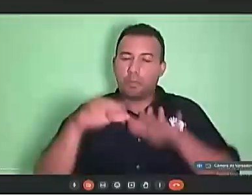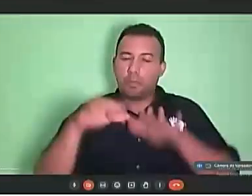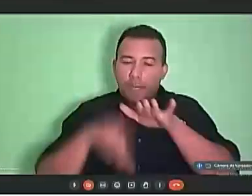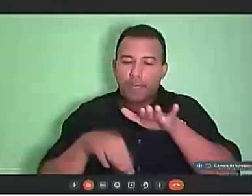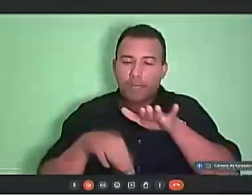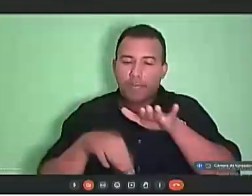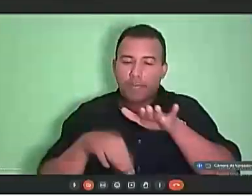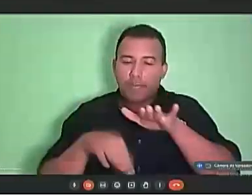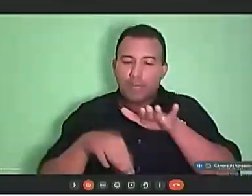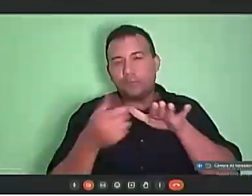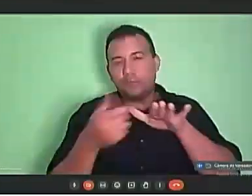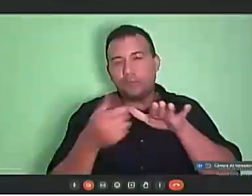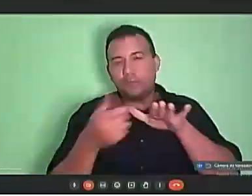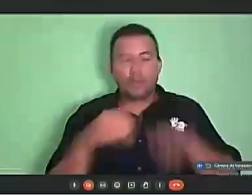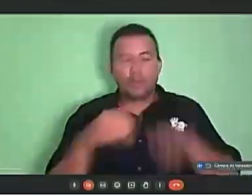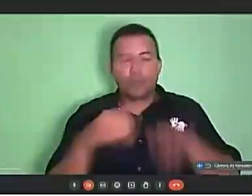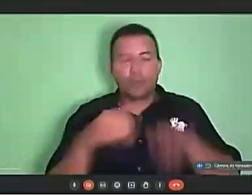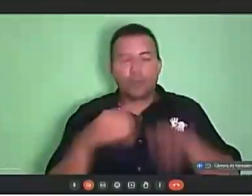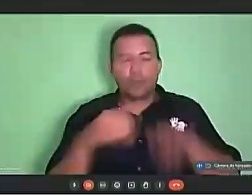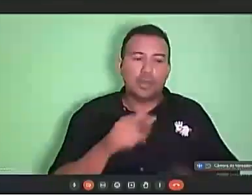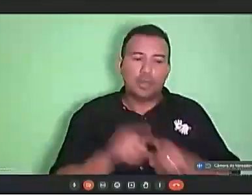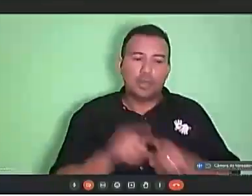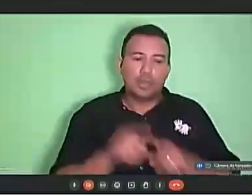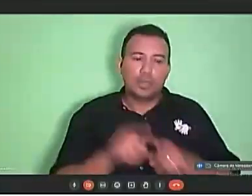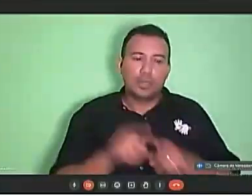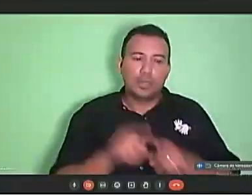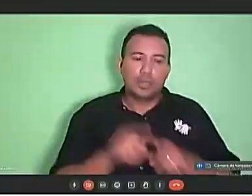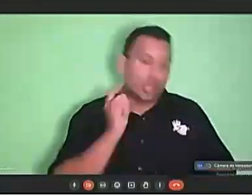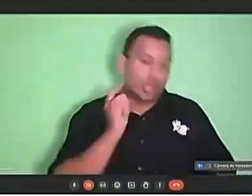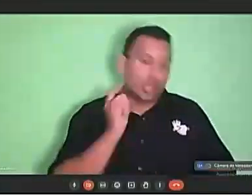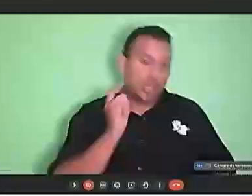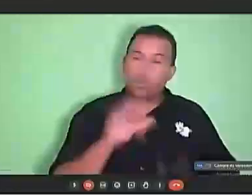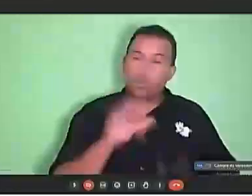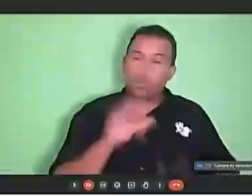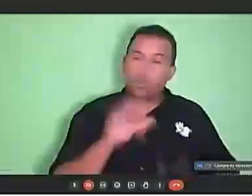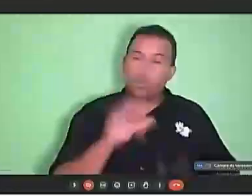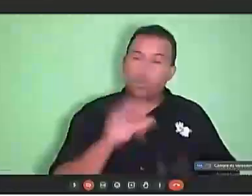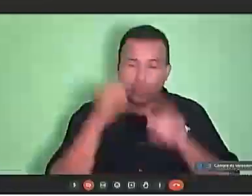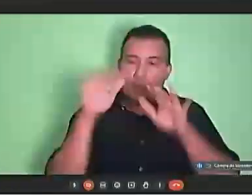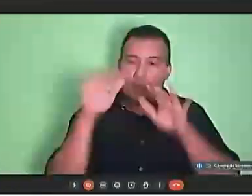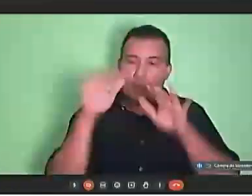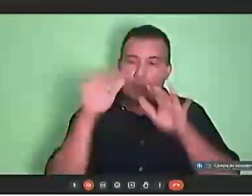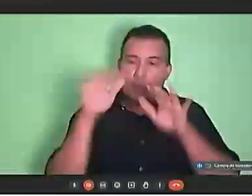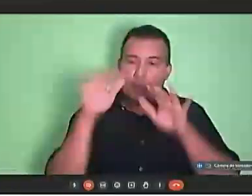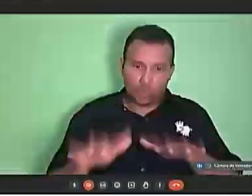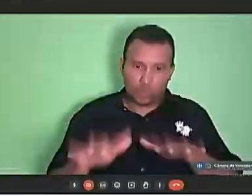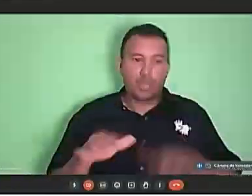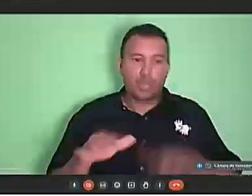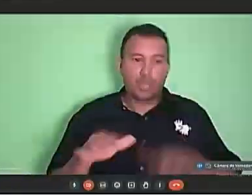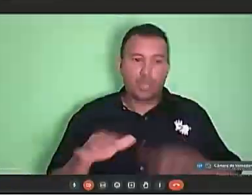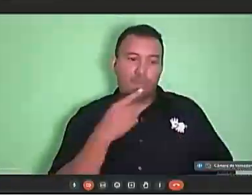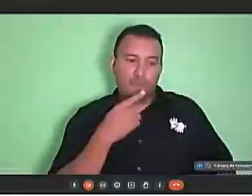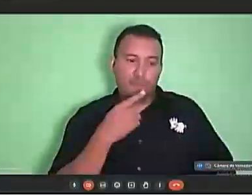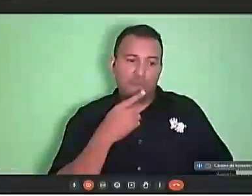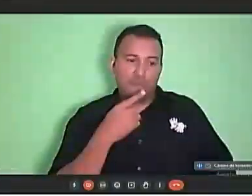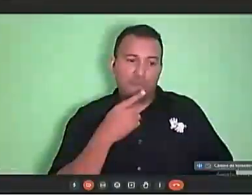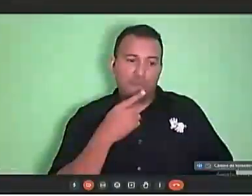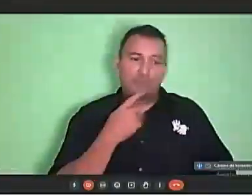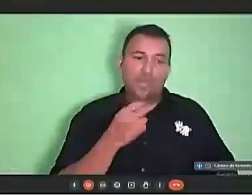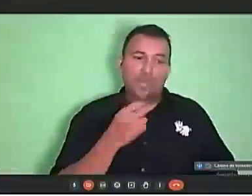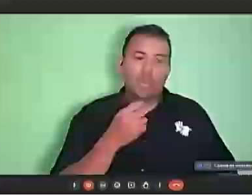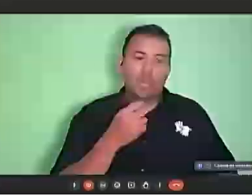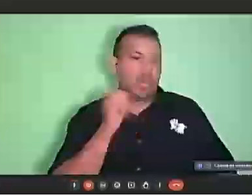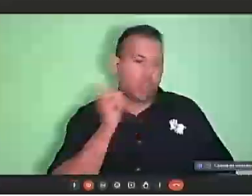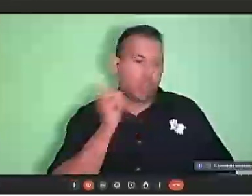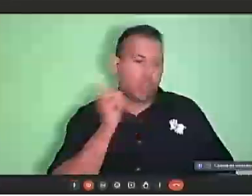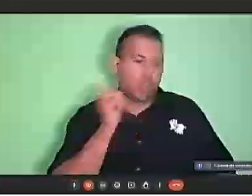na reta verde e 10 centímetros na azul. E simulamos todas as vazões. E o que nós vimos foi que, para vazões baixas, o efeito lá de Porto